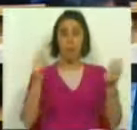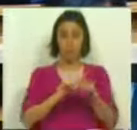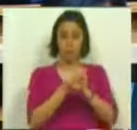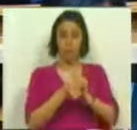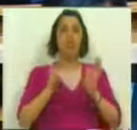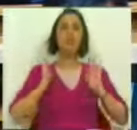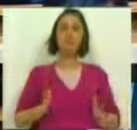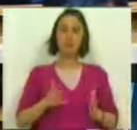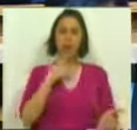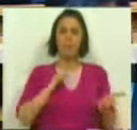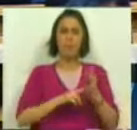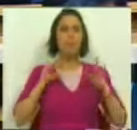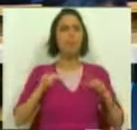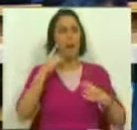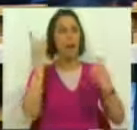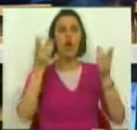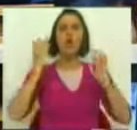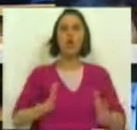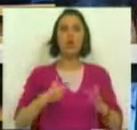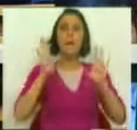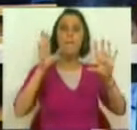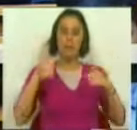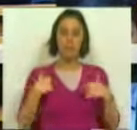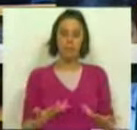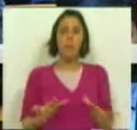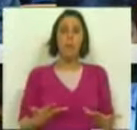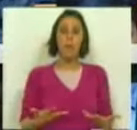destas reformas já foram efetivamente anunciadas, mas nós estamos num momento em que elas passam